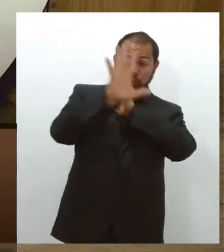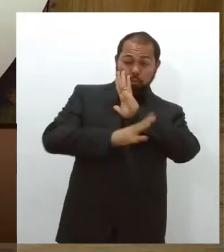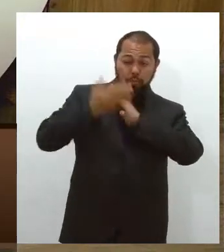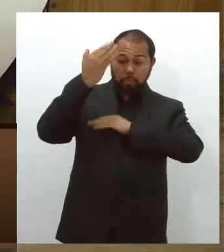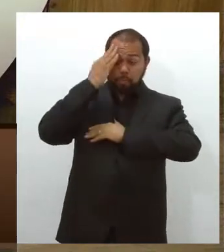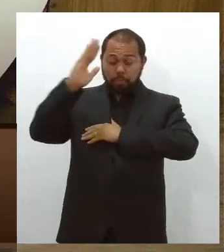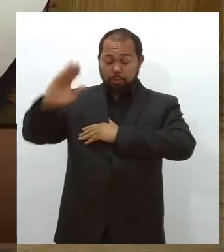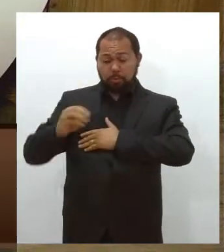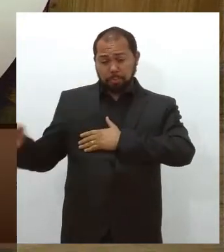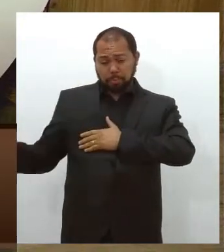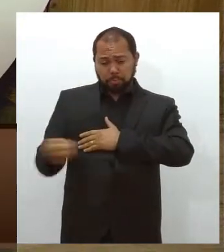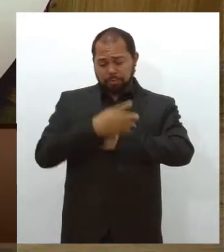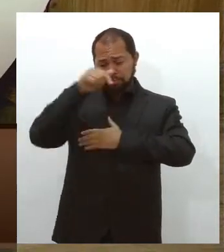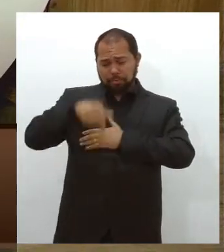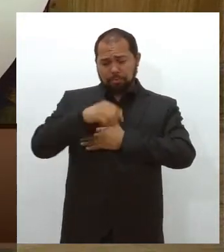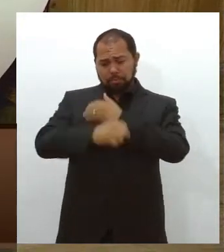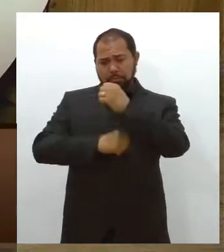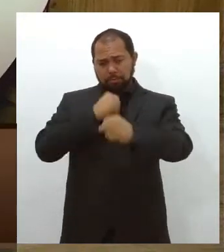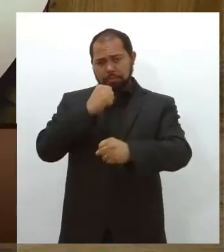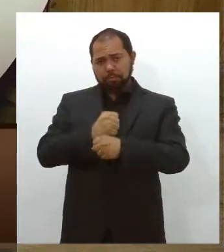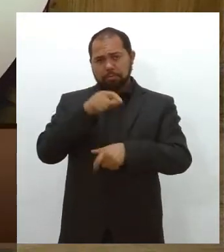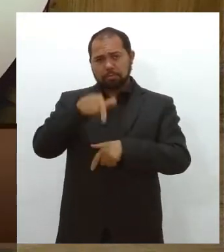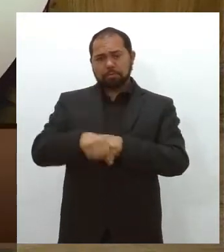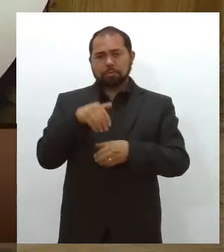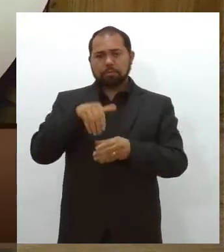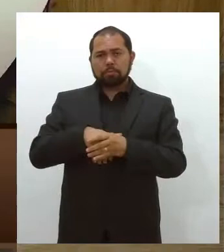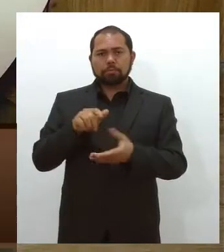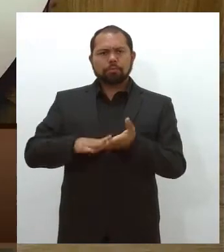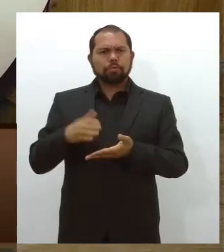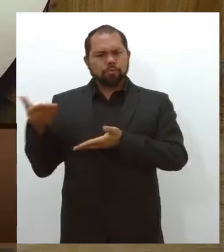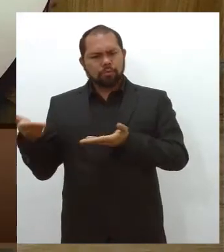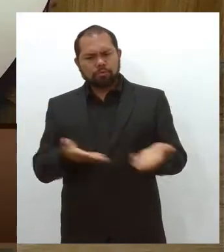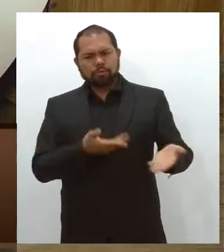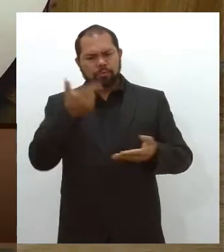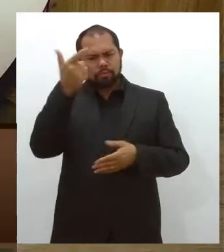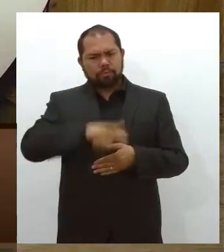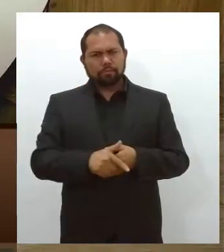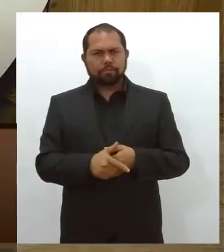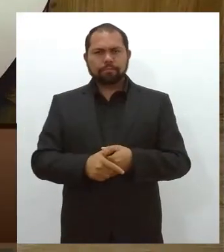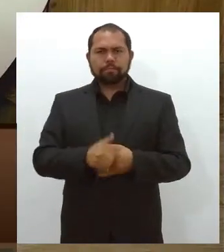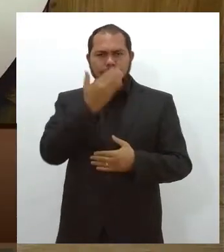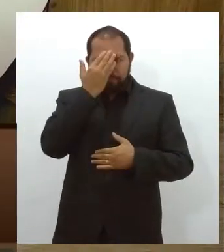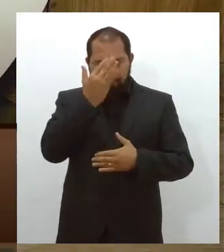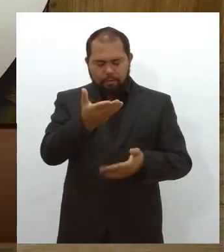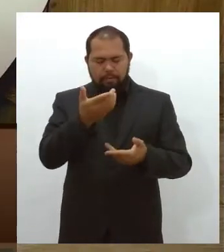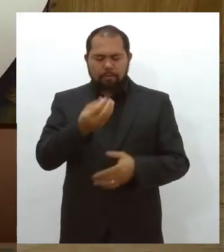deste pleito. Marcelo, seja muito bem-vindo mais uma vez ao Além da Pauta. Muito obrigada por participar com a gente aqui.